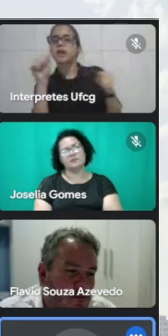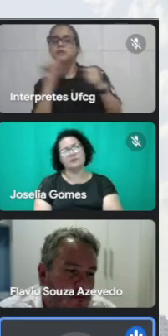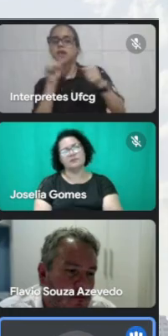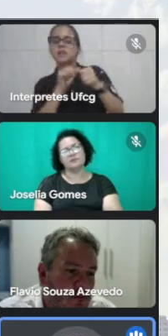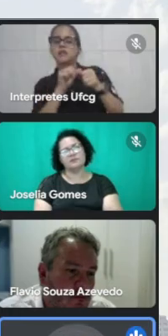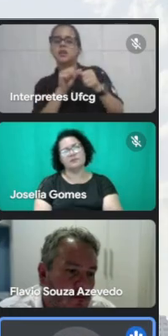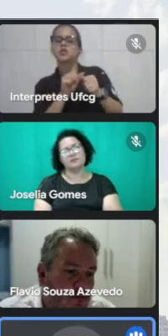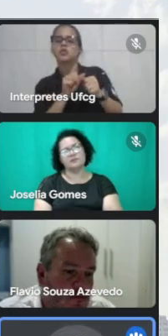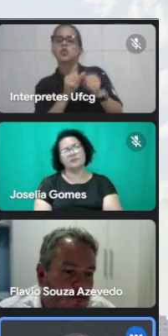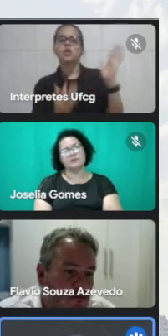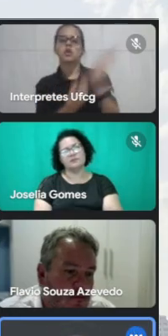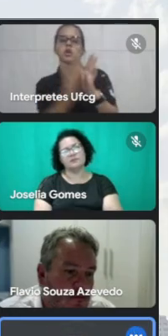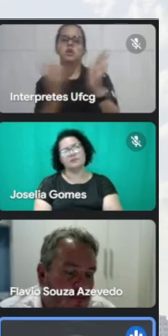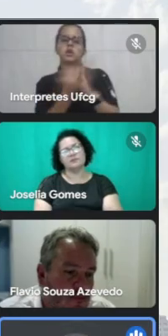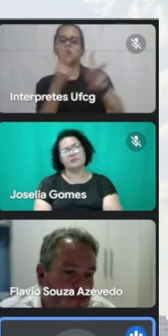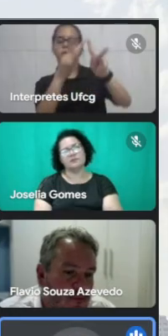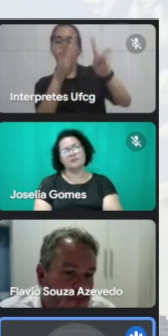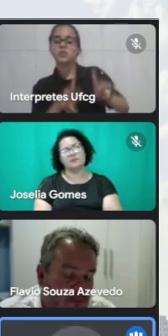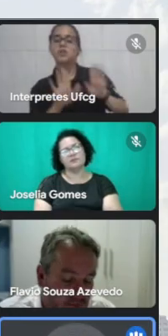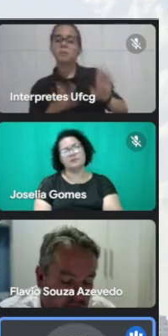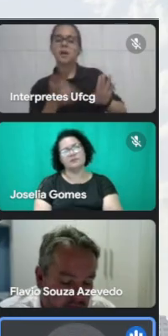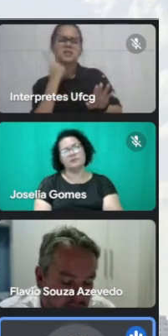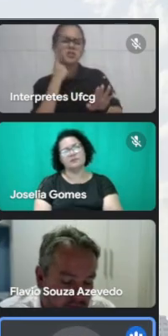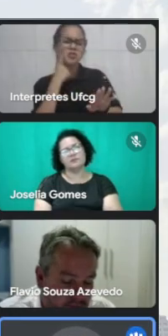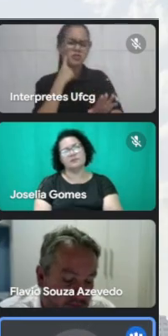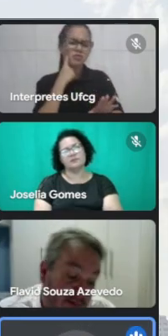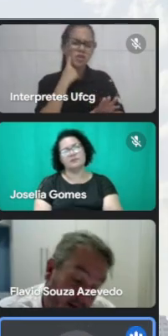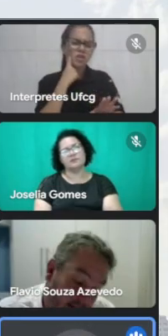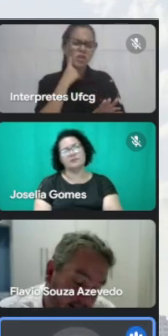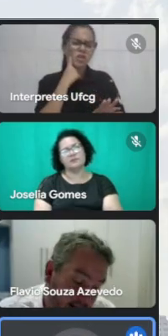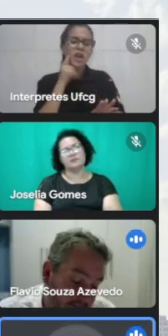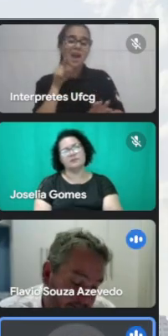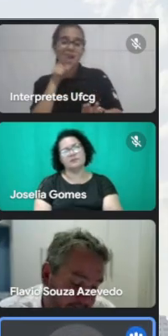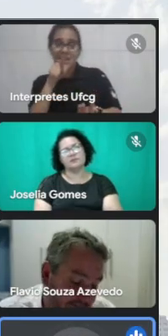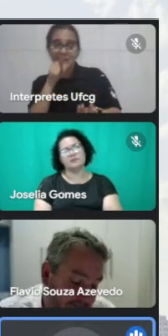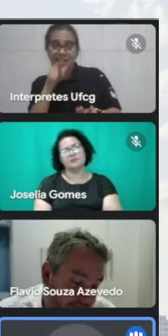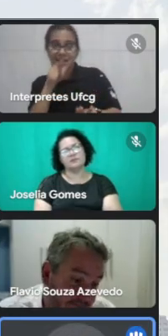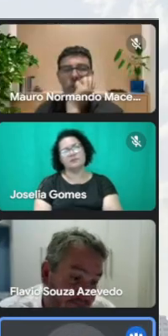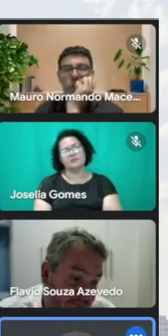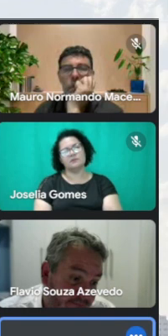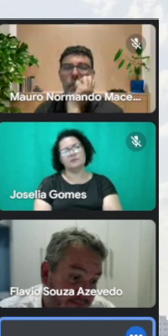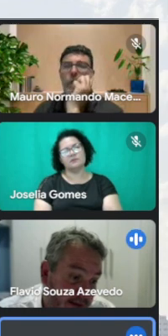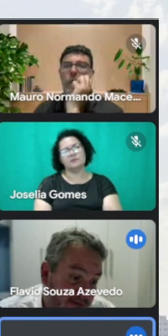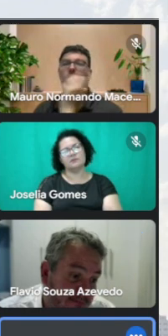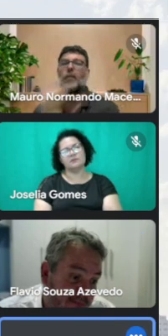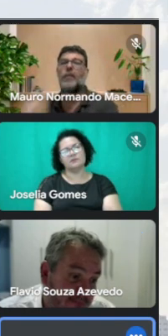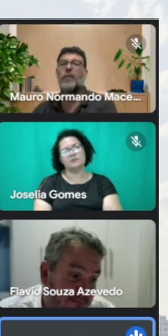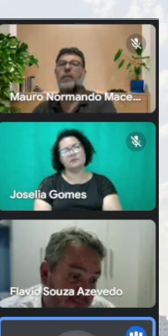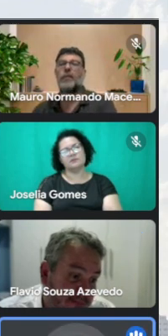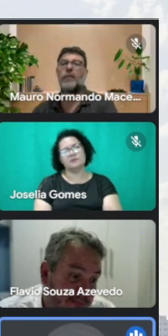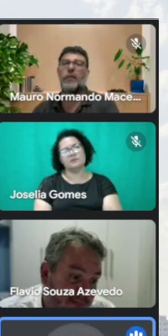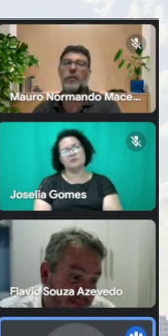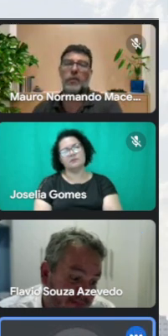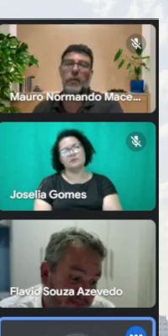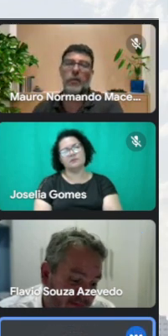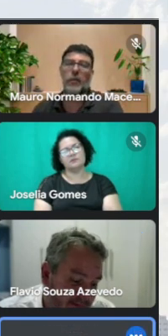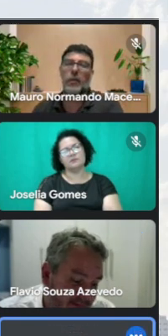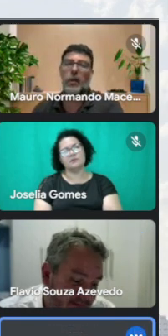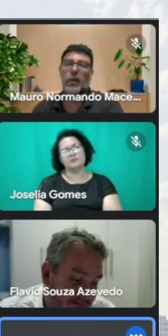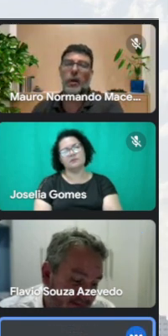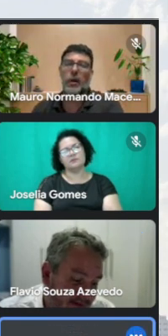implantação, esse tipo de projeto, mas pelo que eu vi é uma coisa bem mais complexa do que se parece. Mas obrigada.